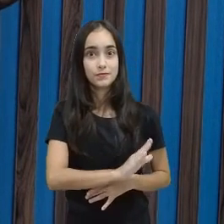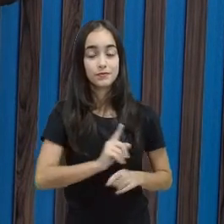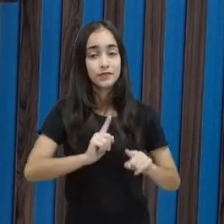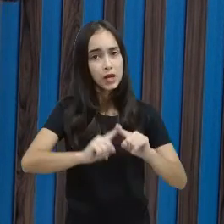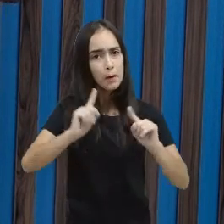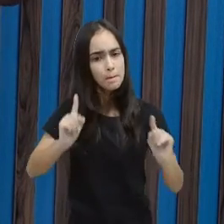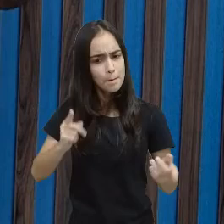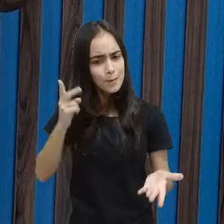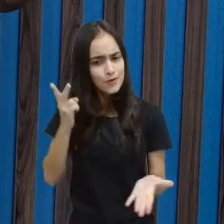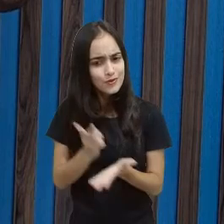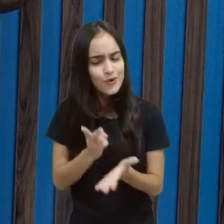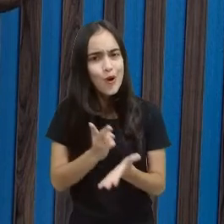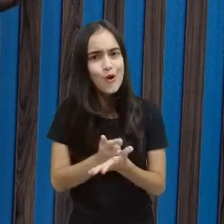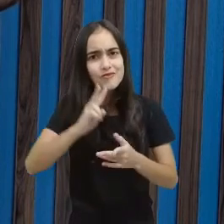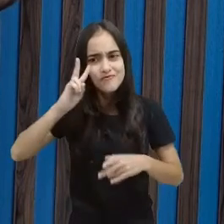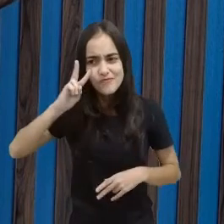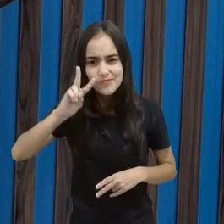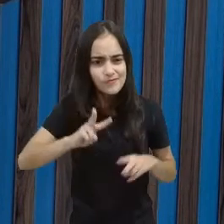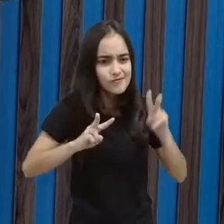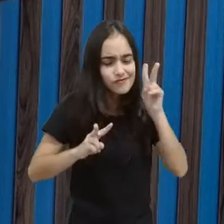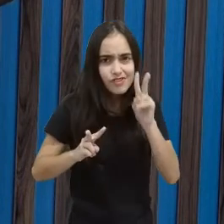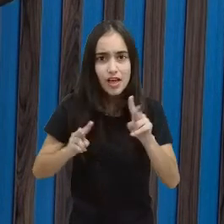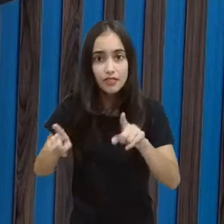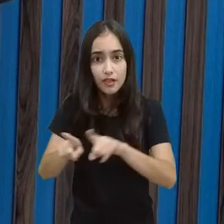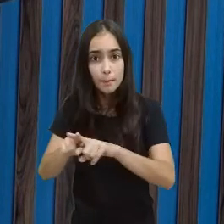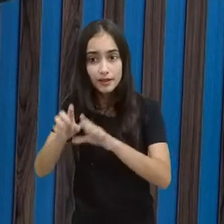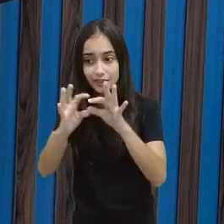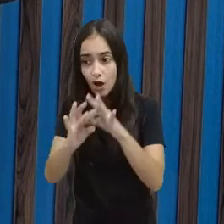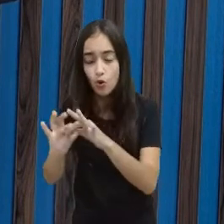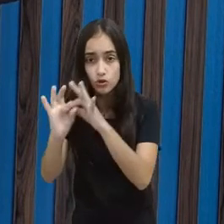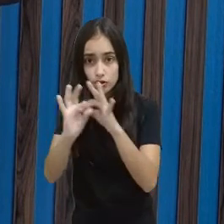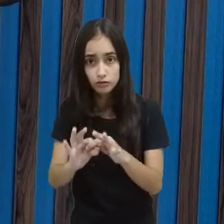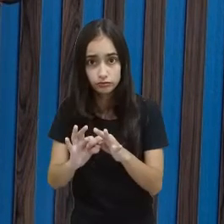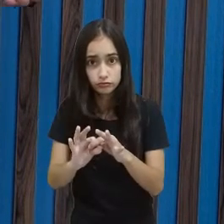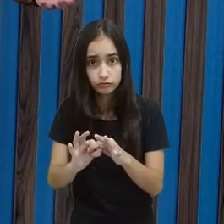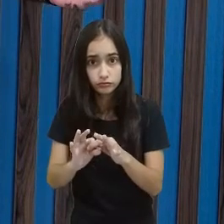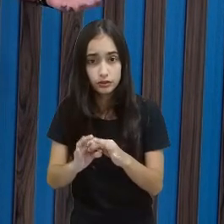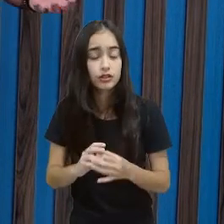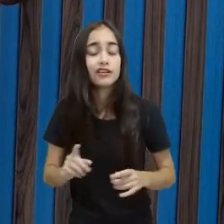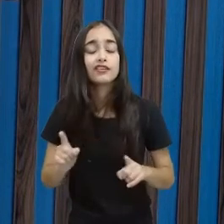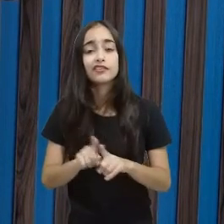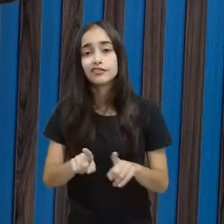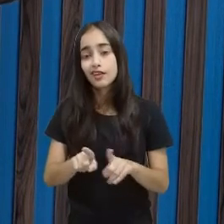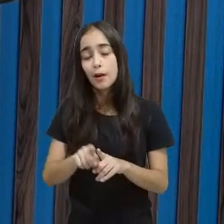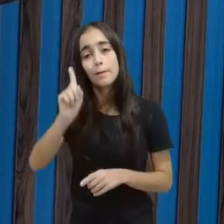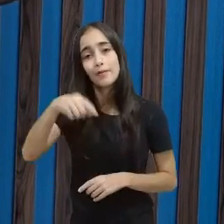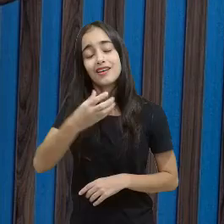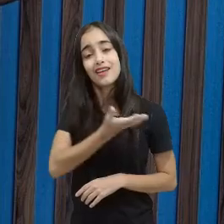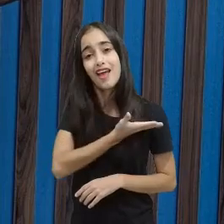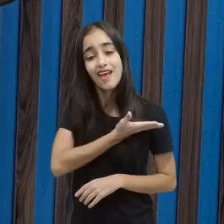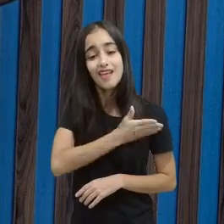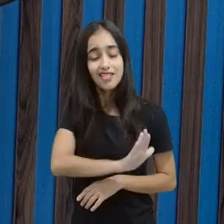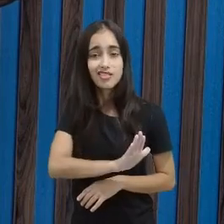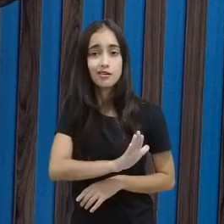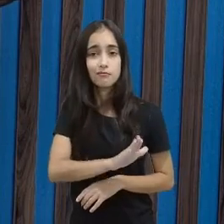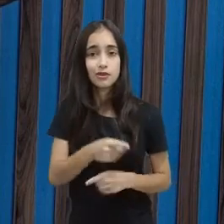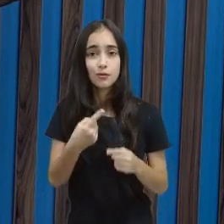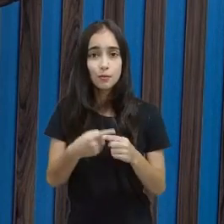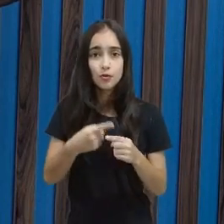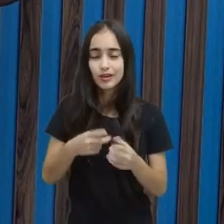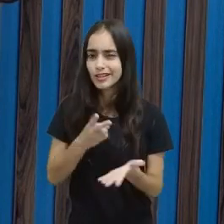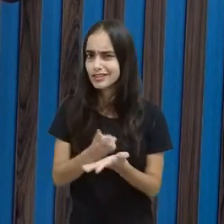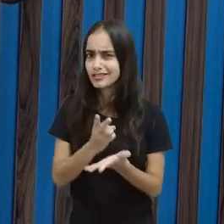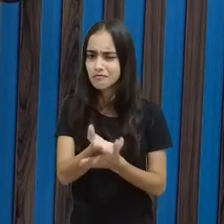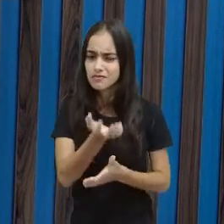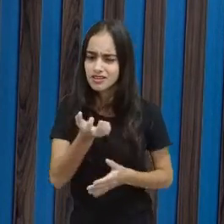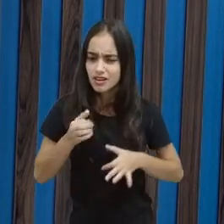soviético, ele era visto como inimigo também a ser derrotado, porque ele ameaçava ali no processo, né, de expansão ali do comunismo